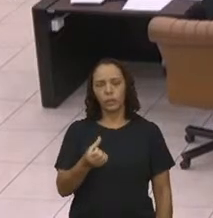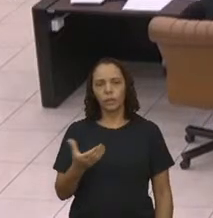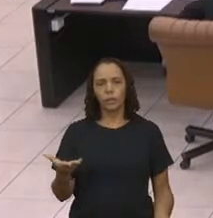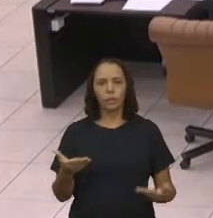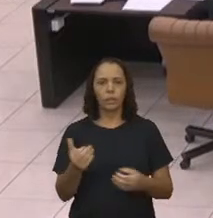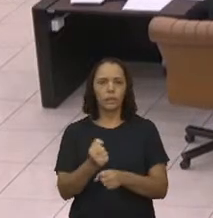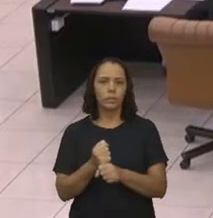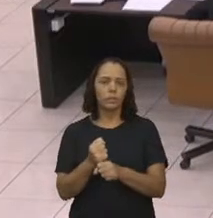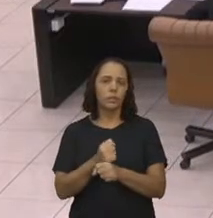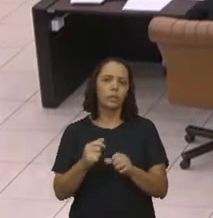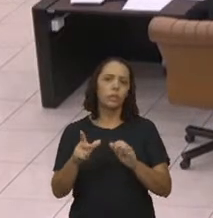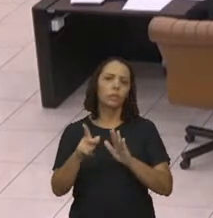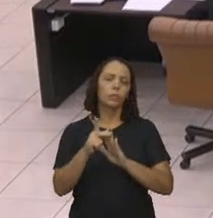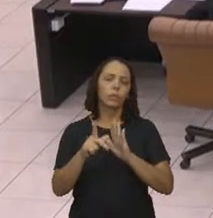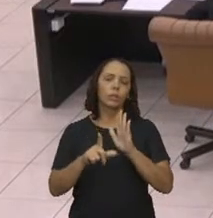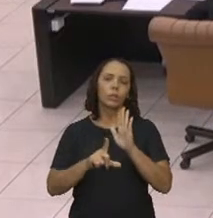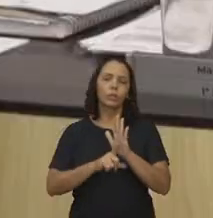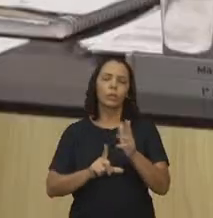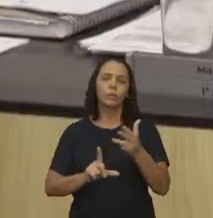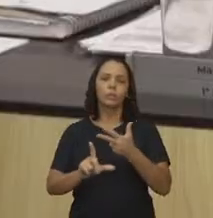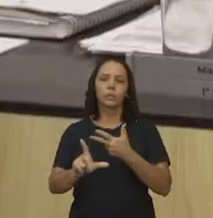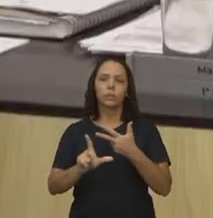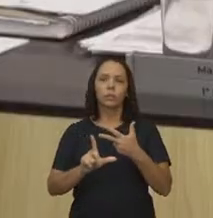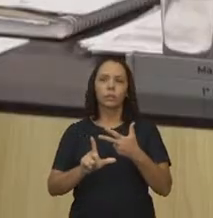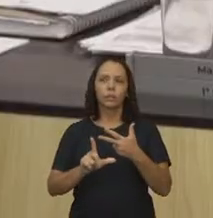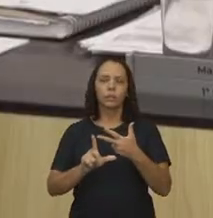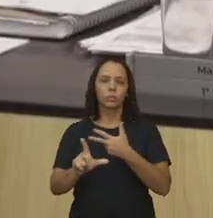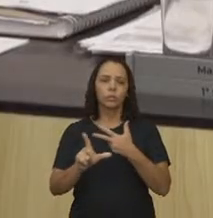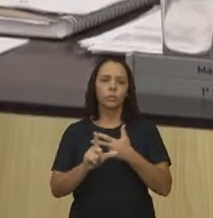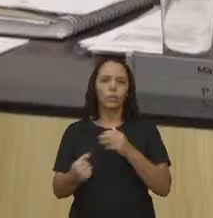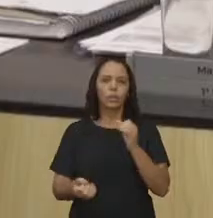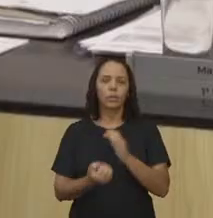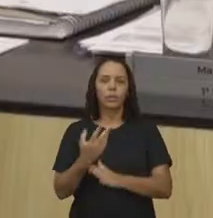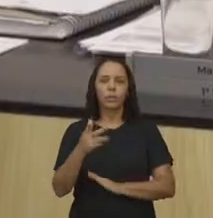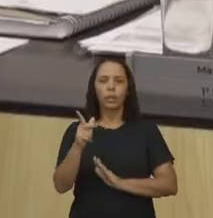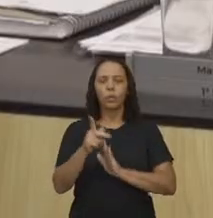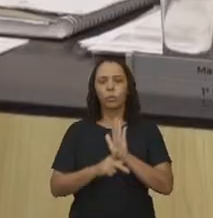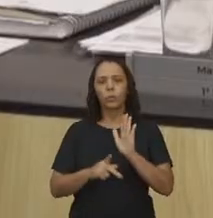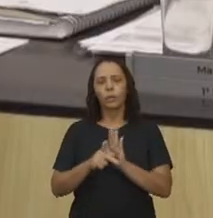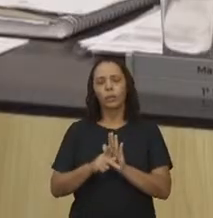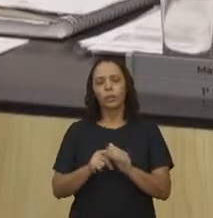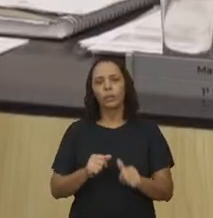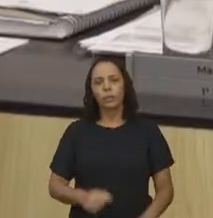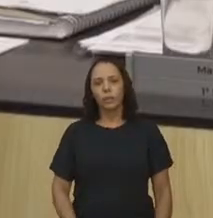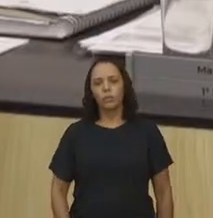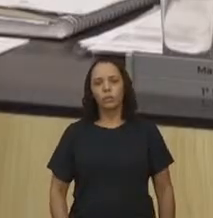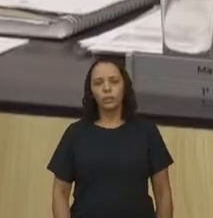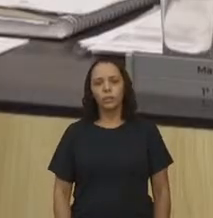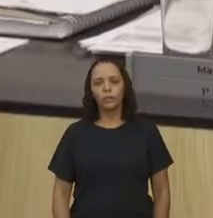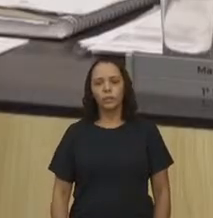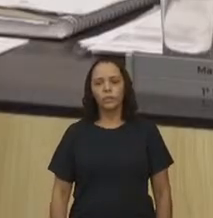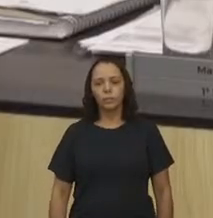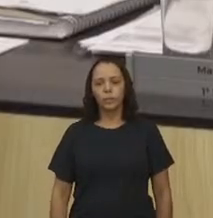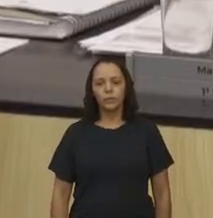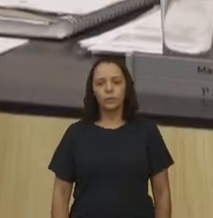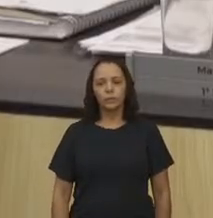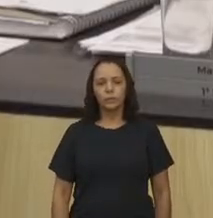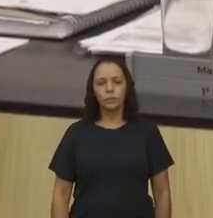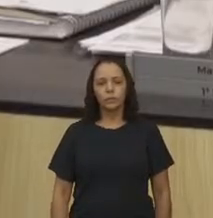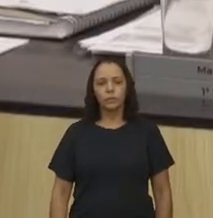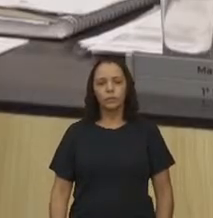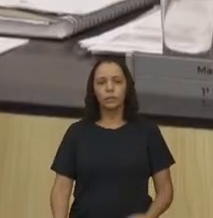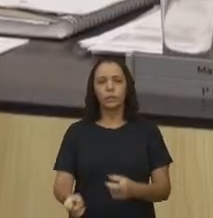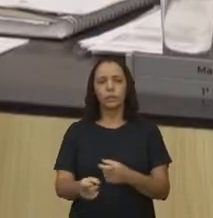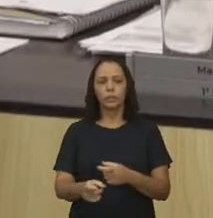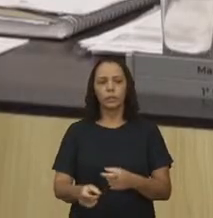076/2025, projeto de lei do Legislativo, que institui o programa Agente de Trânsito Mirim no município de Jacareí. Fica alterado nos